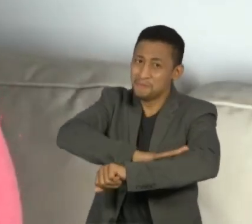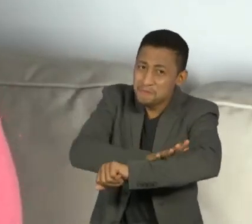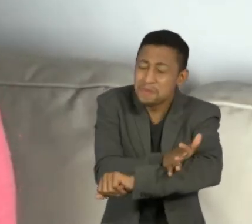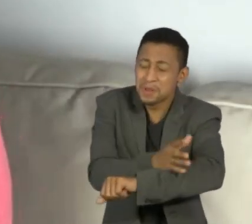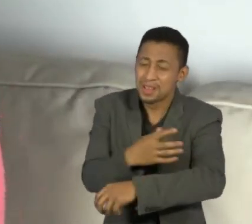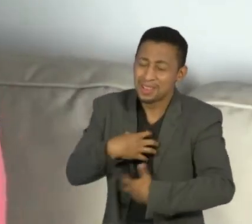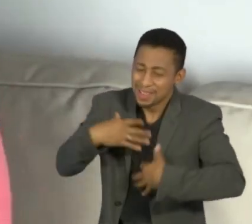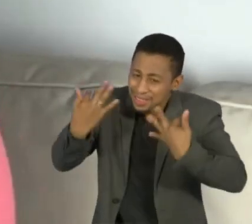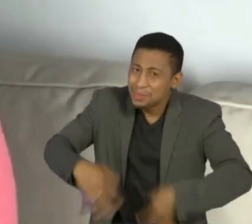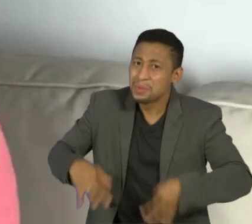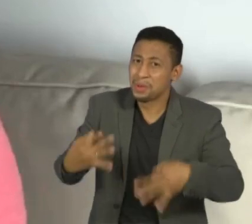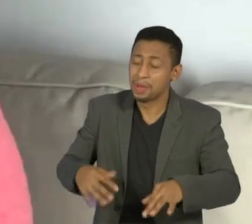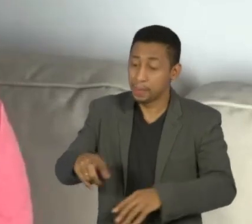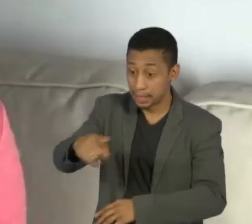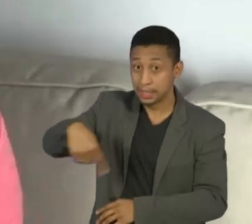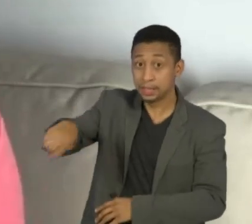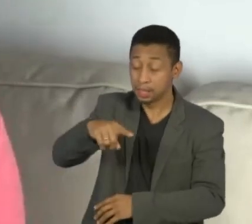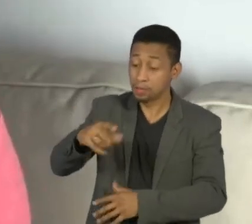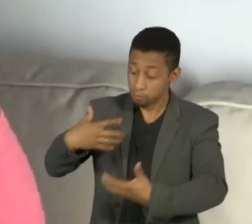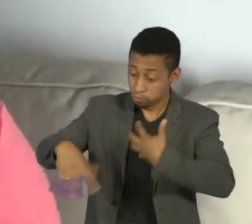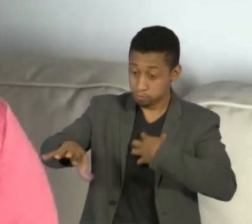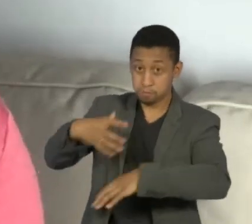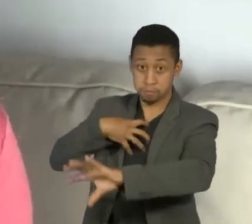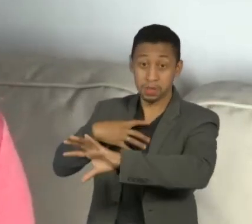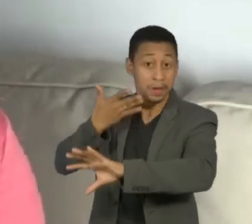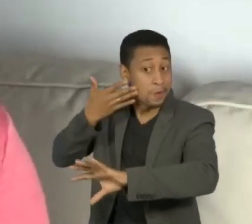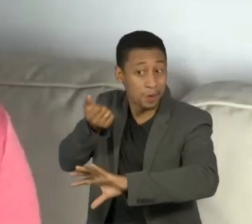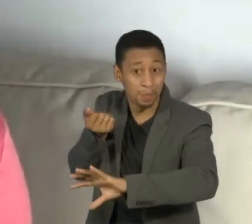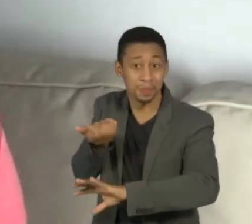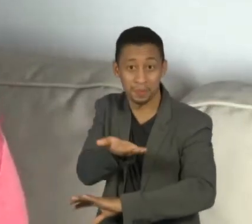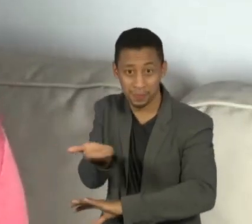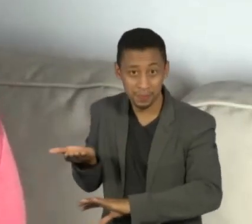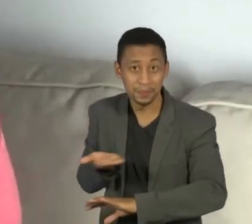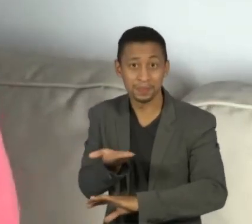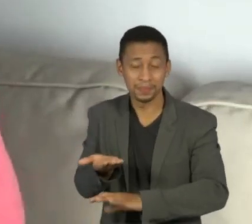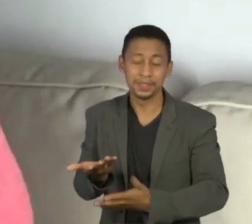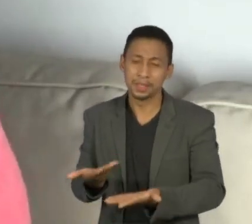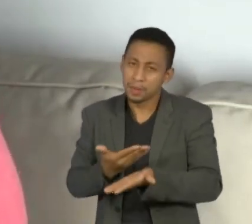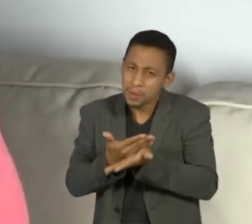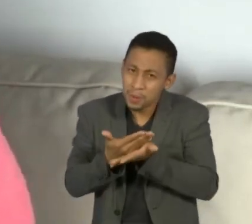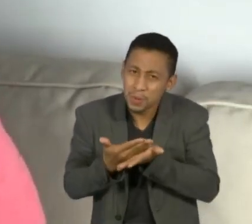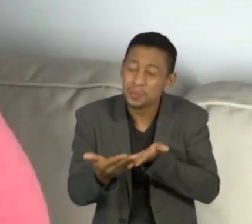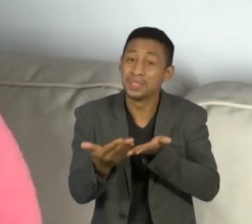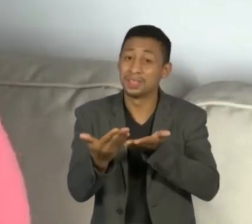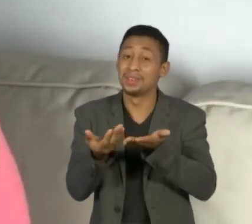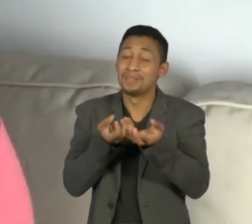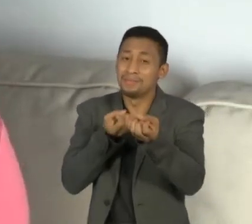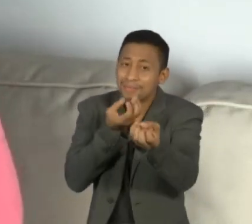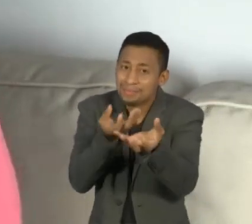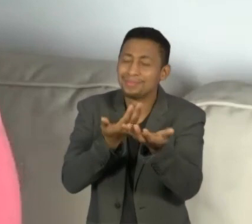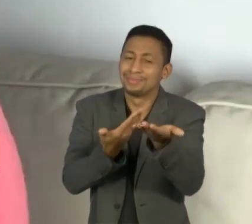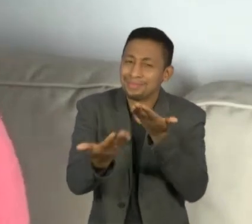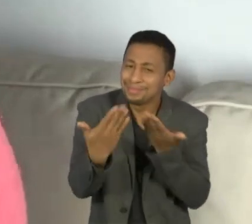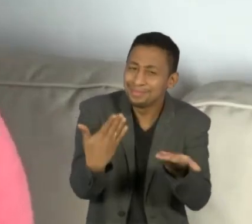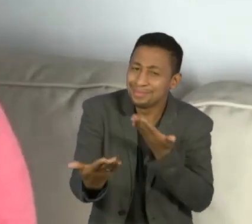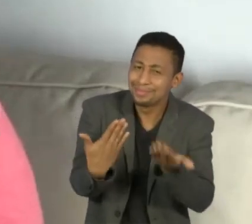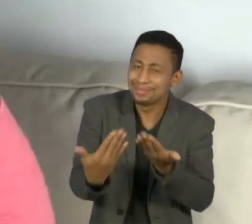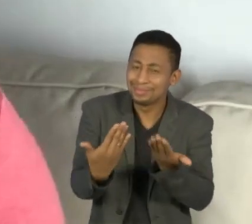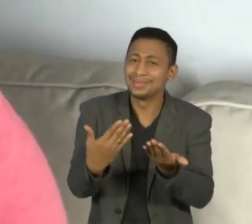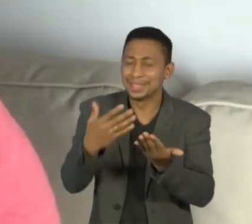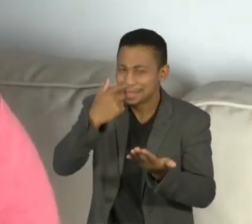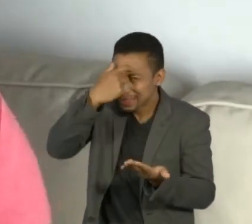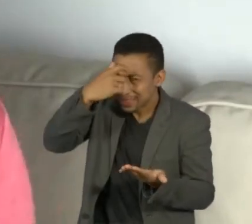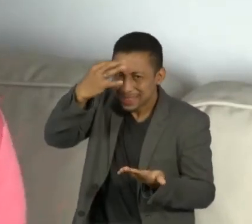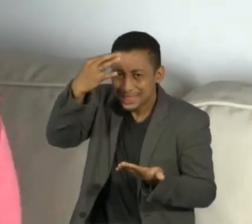começarem a se enxergar dentro dessa pauta. Mas não se assuste, é hora de começar a discutir de forma concisa e fazer planos de